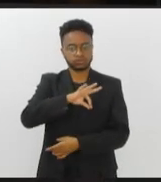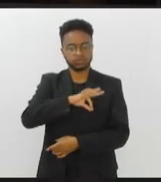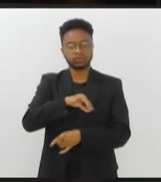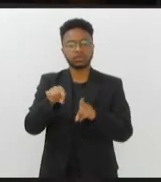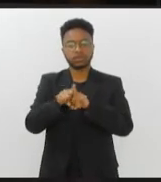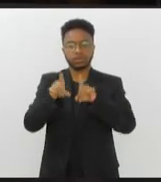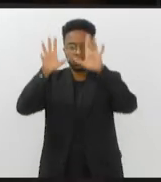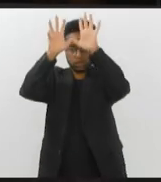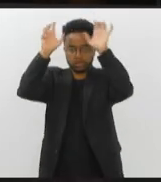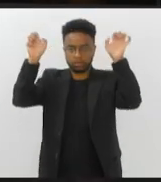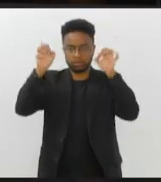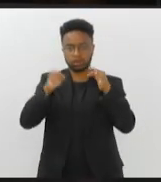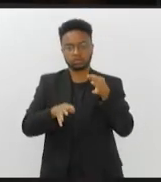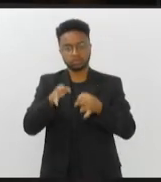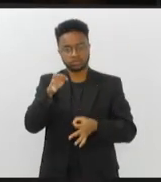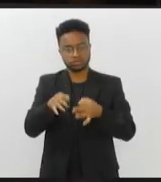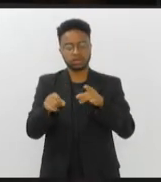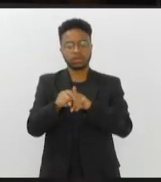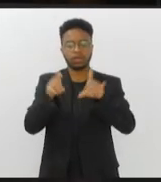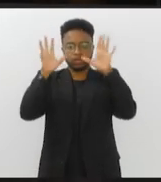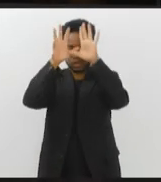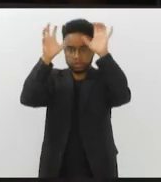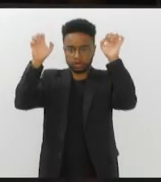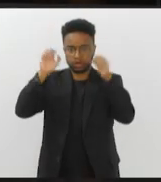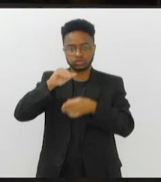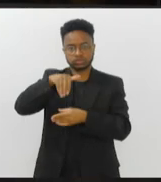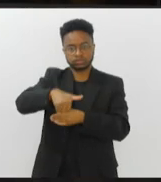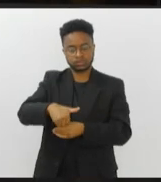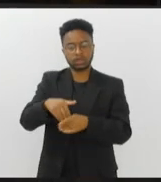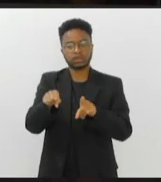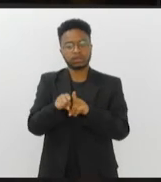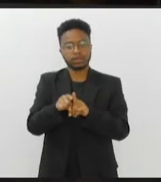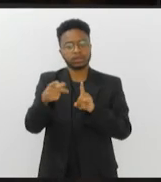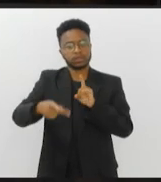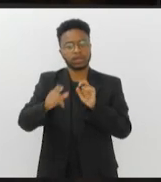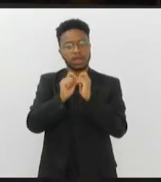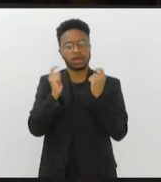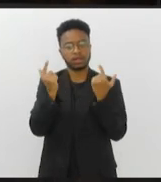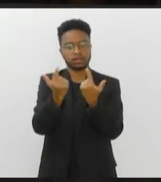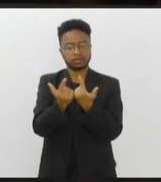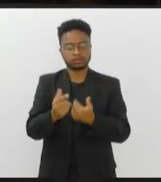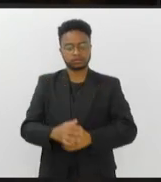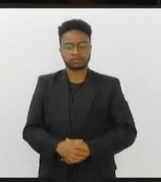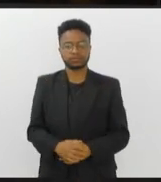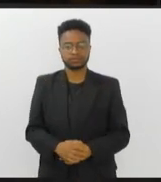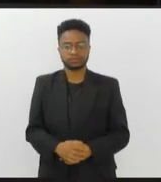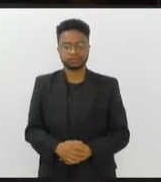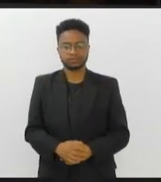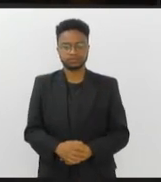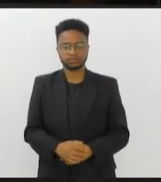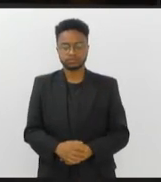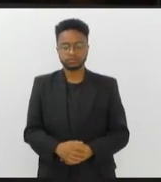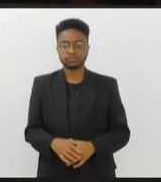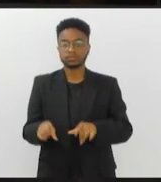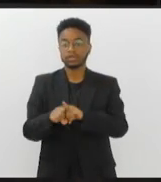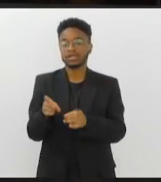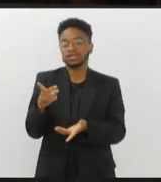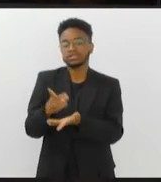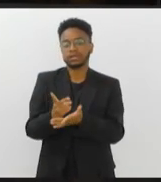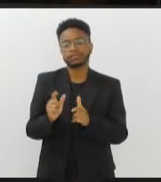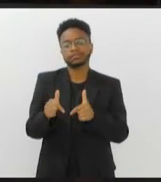Tribunal de Justiça, no Tribunal Regional Eleitoral e na Assembleia Legislativa do Estado do Rio de Janeiro. Sempre cumpriu suas